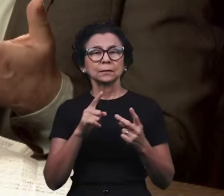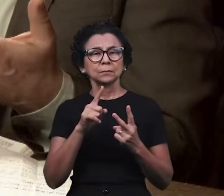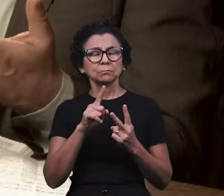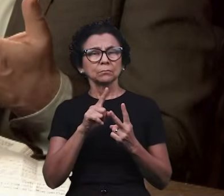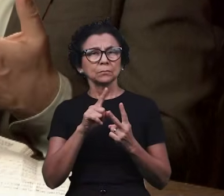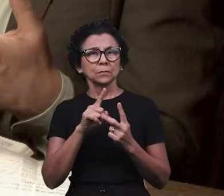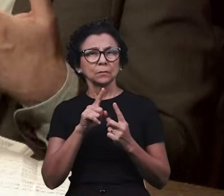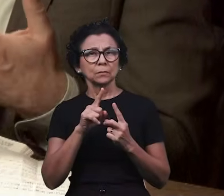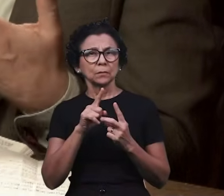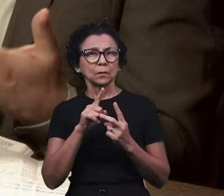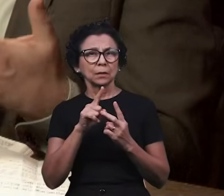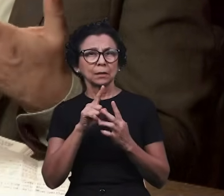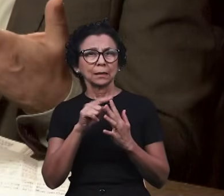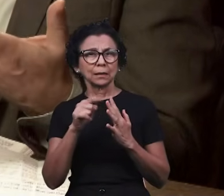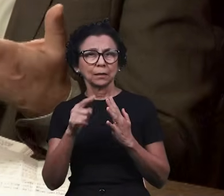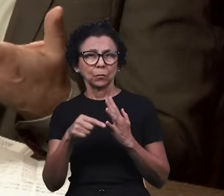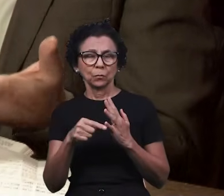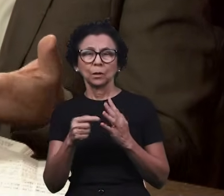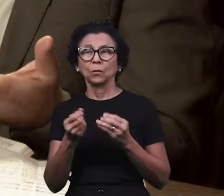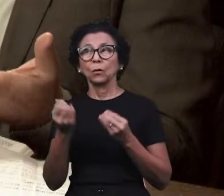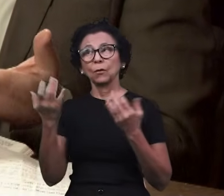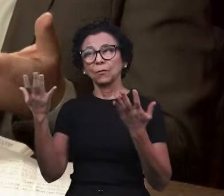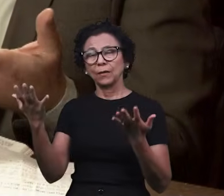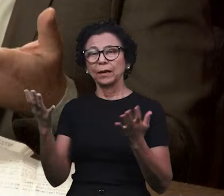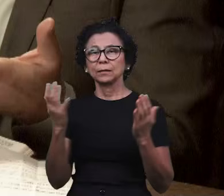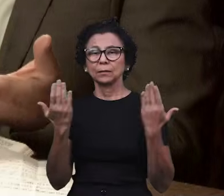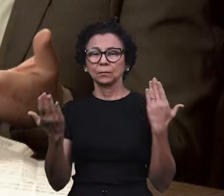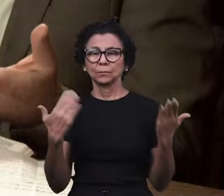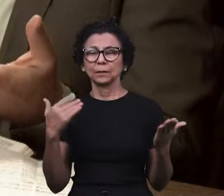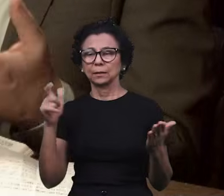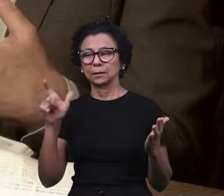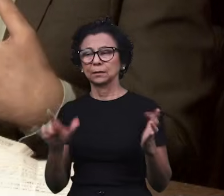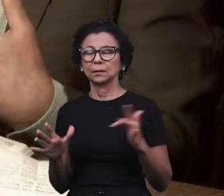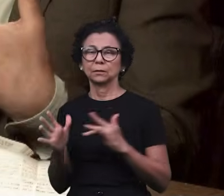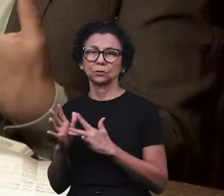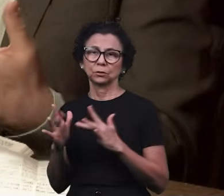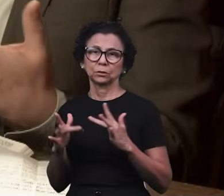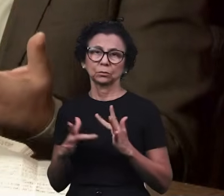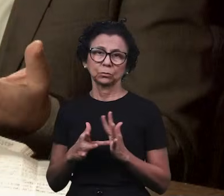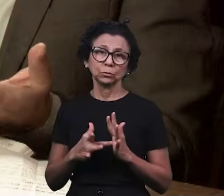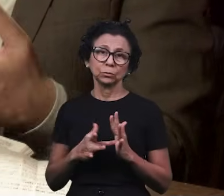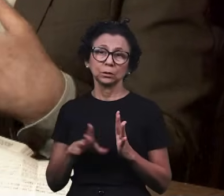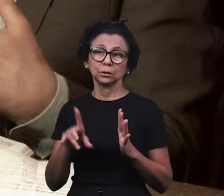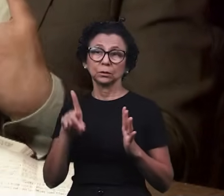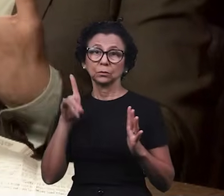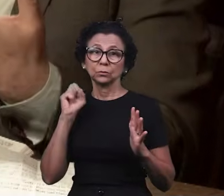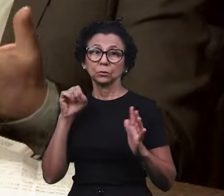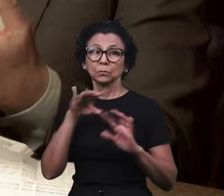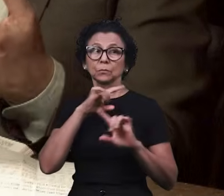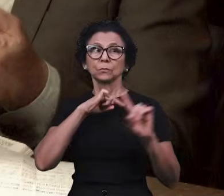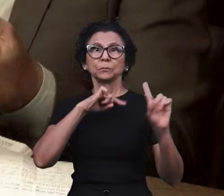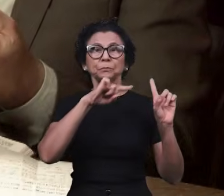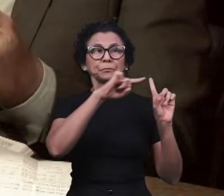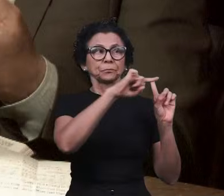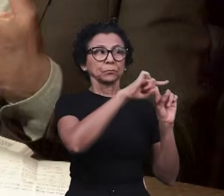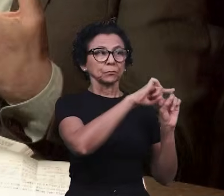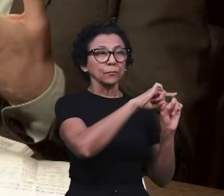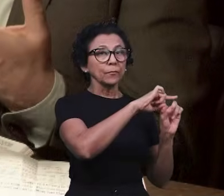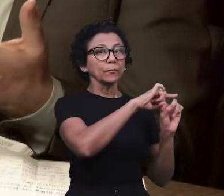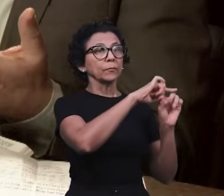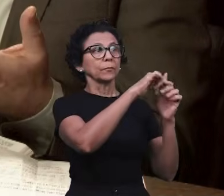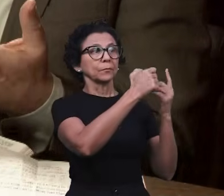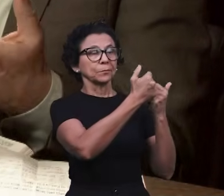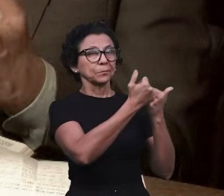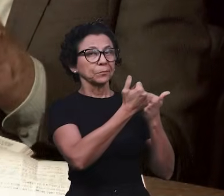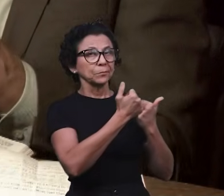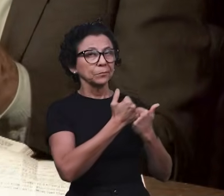Senhor Jesus, que foi a oferta perfeita a Deus, o sacrifício perfeito foi o dele ali